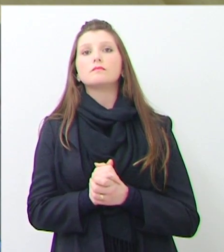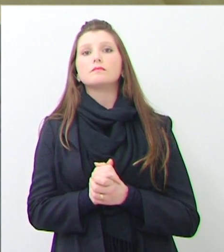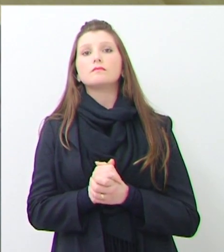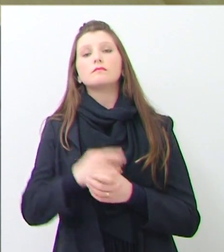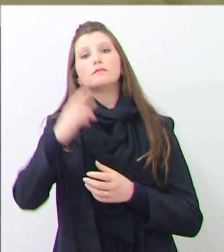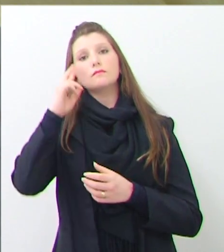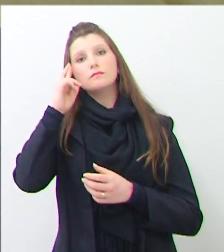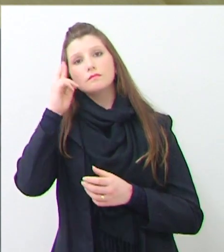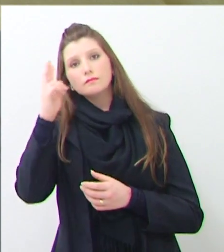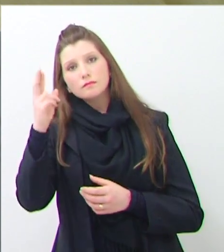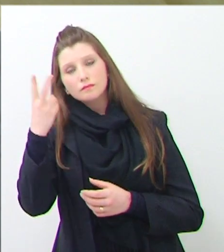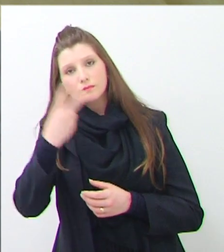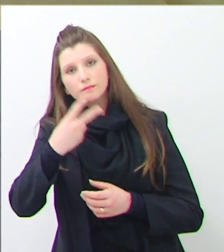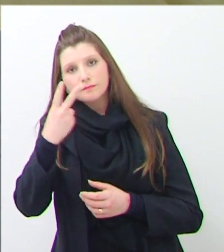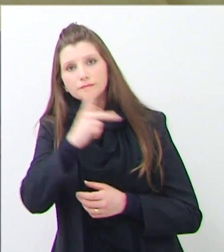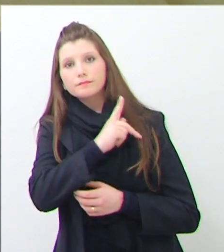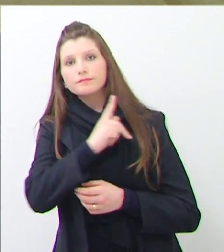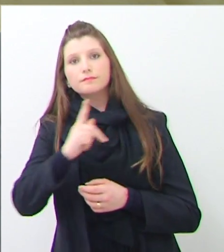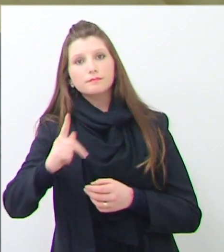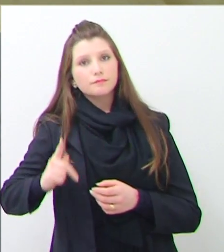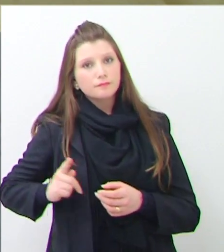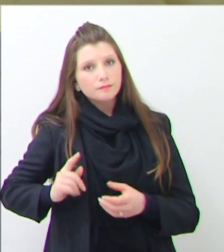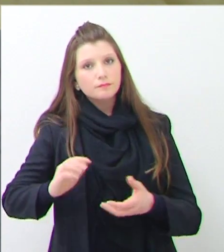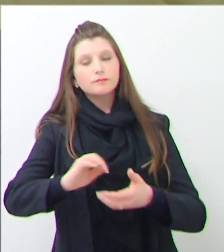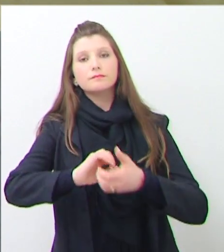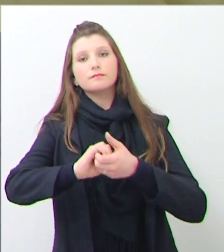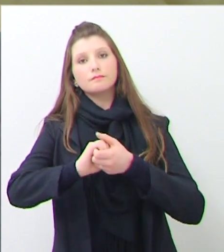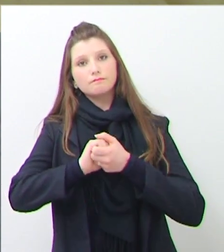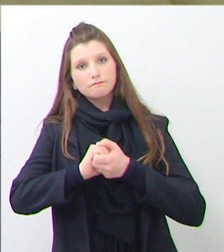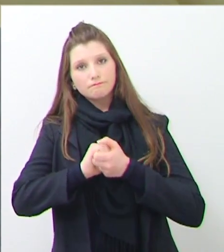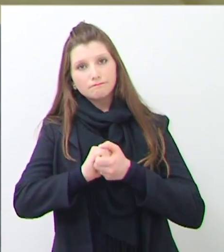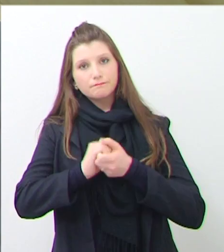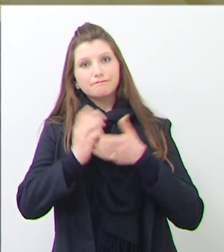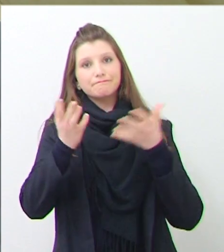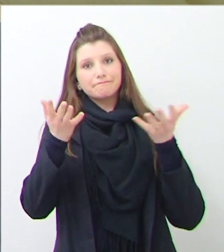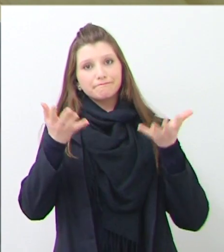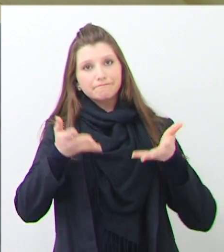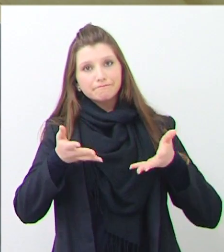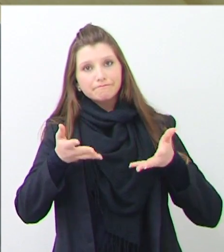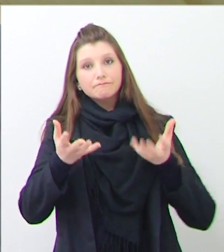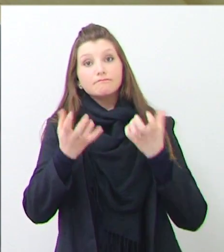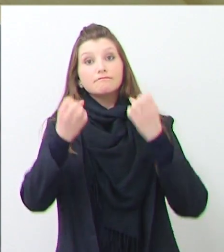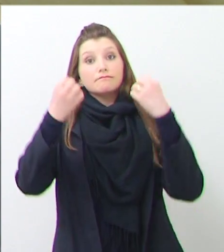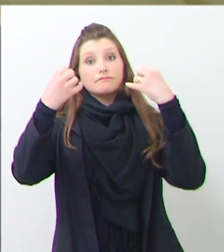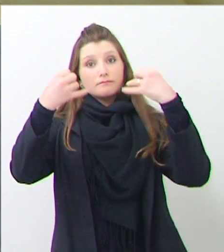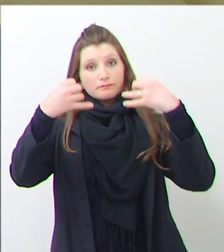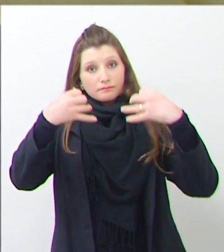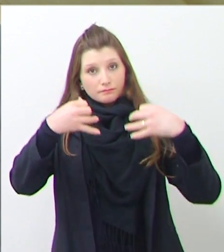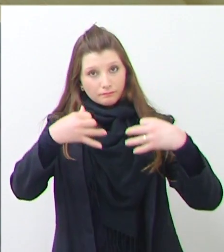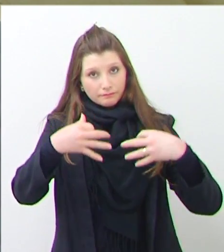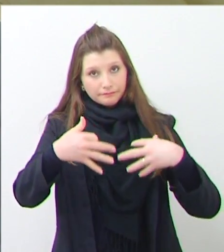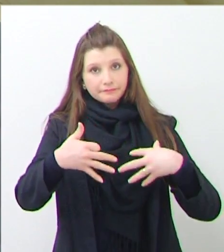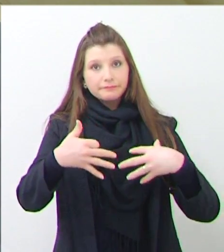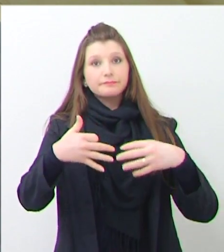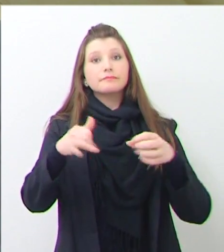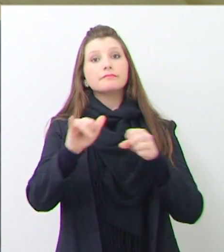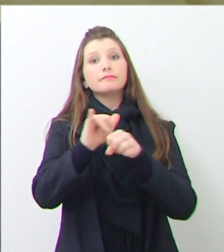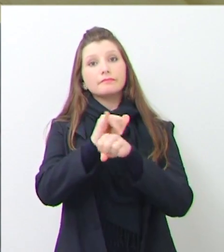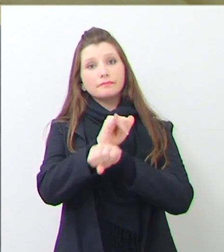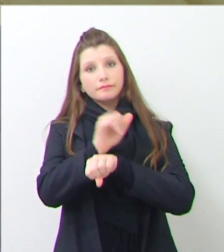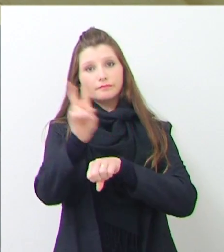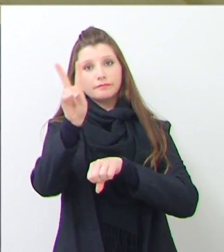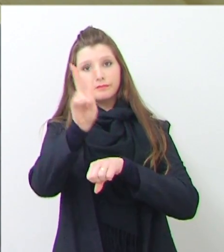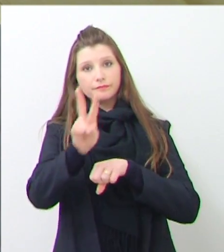Senhor vice-presidente, cumprimentando-o cordialmente, dirijo-me à presença da Vossa Excelência para justificar a ausência do